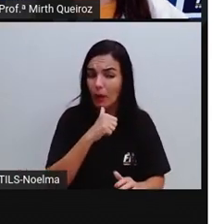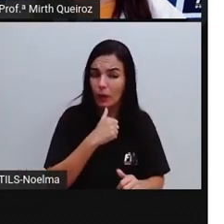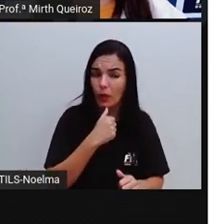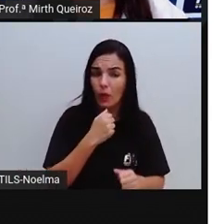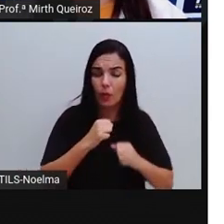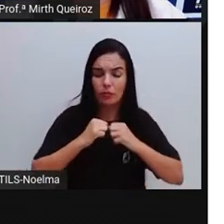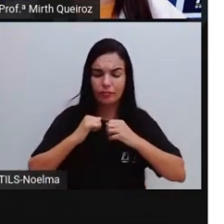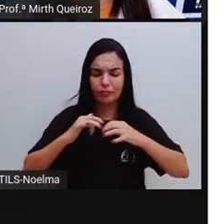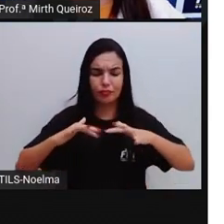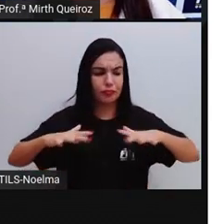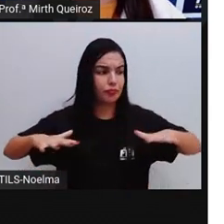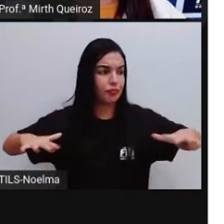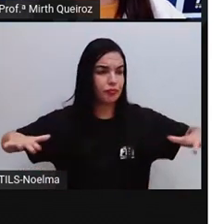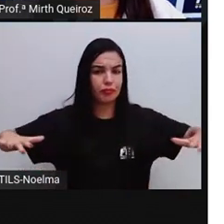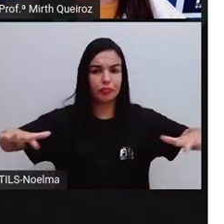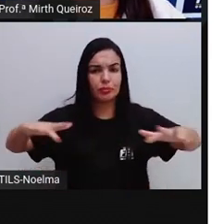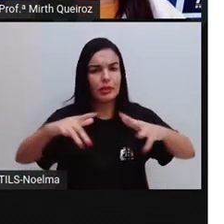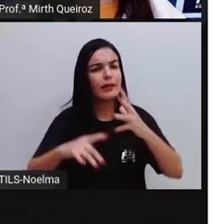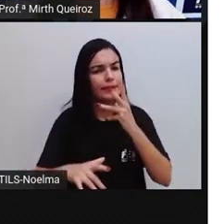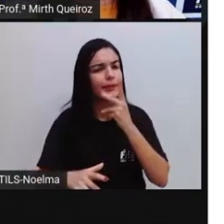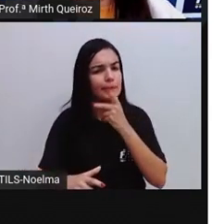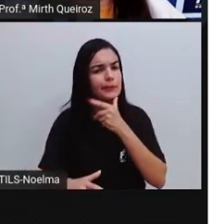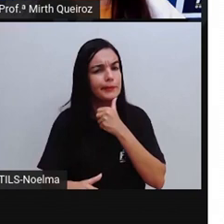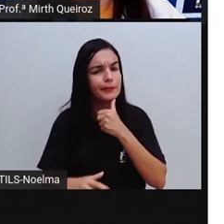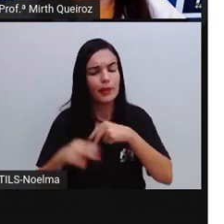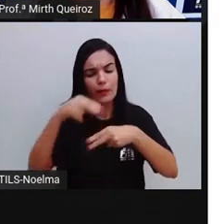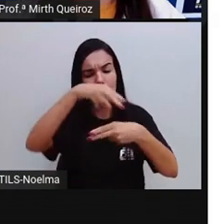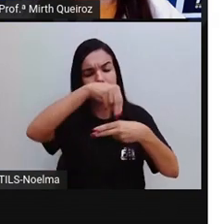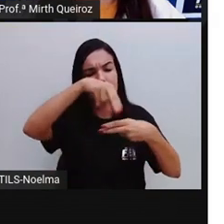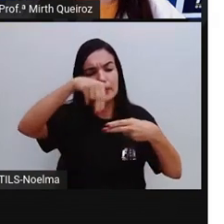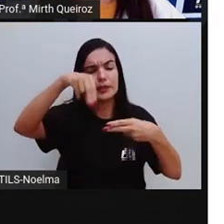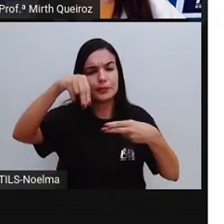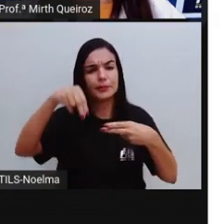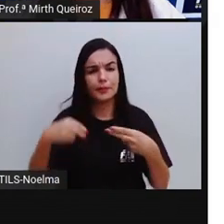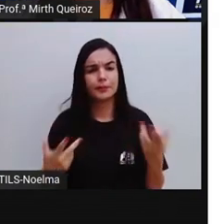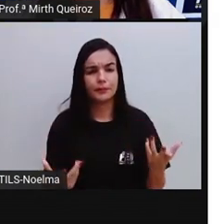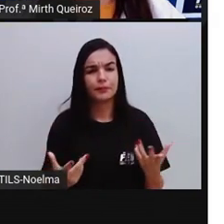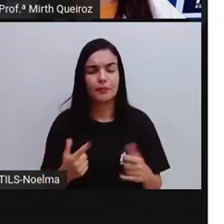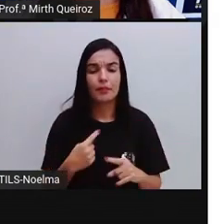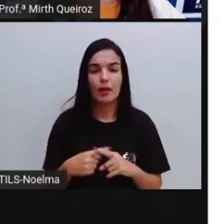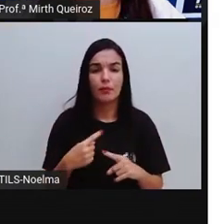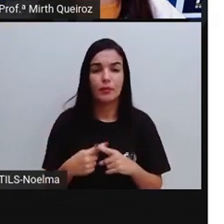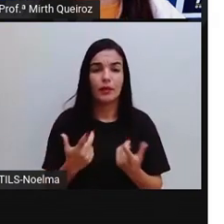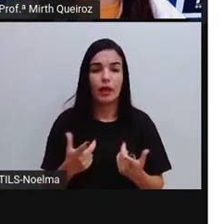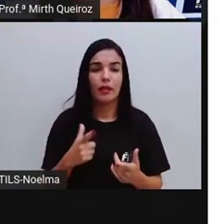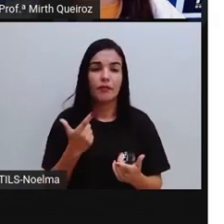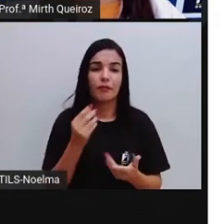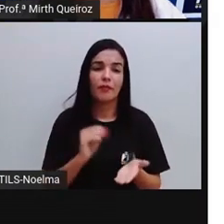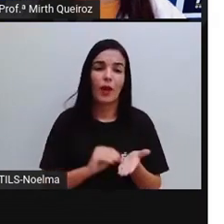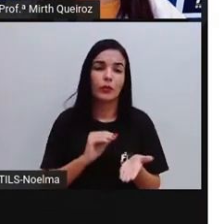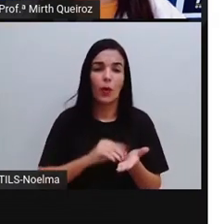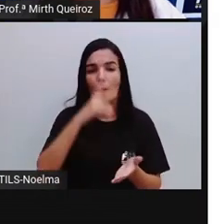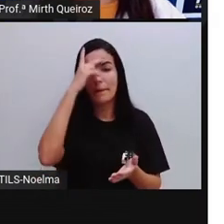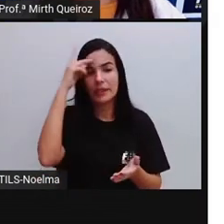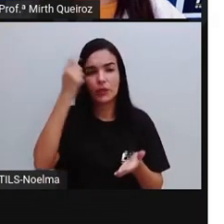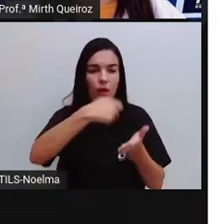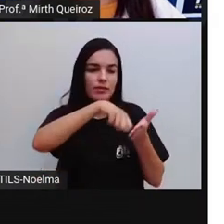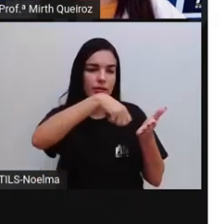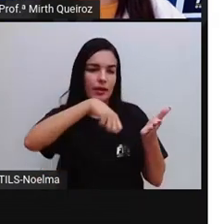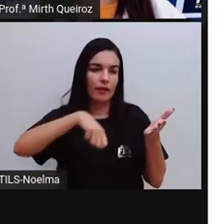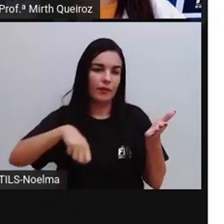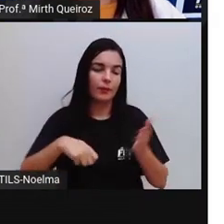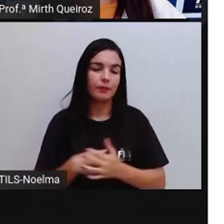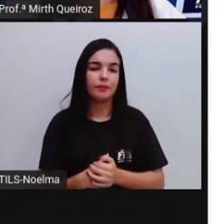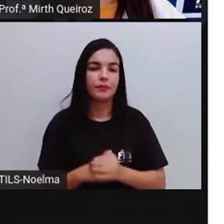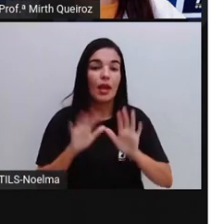se espalhar aí, a literatura de cordel, né, de desenvolver autores aqui no Brasil. Mais tarde, por volta